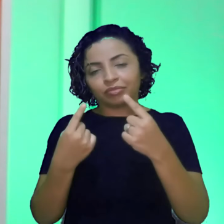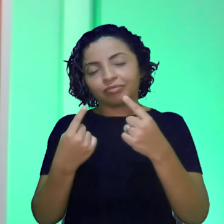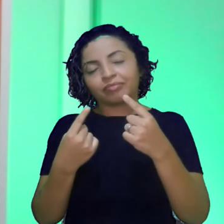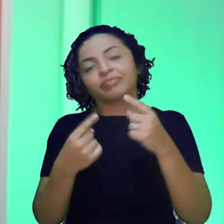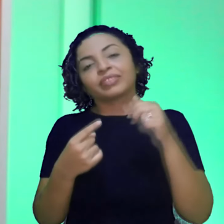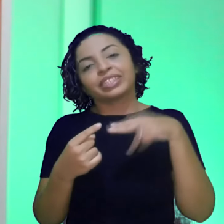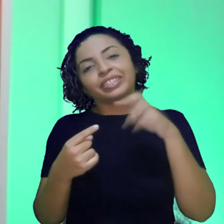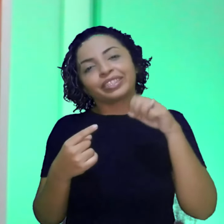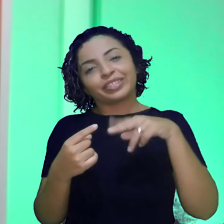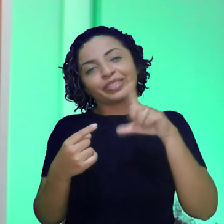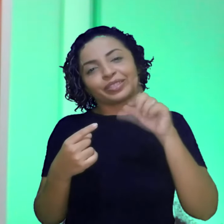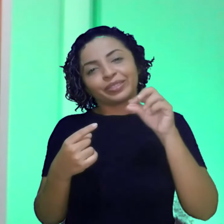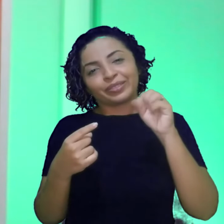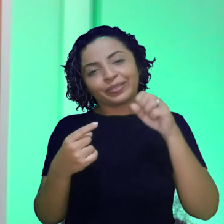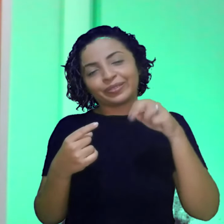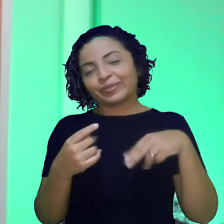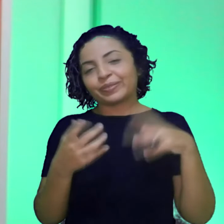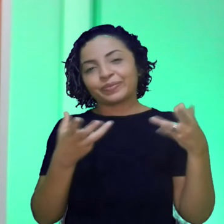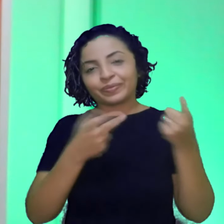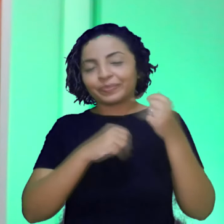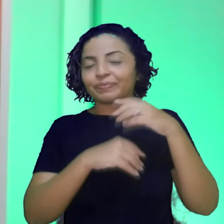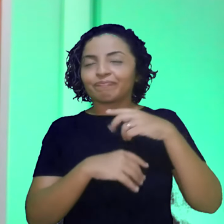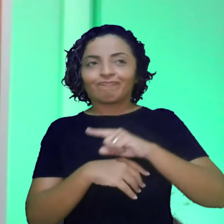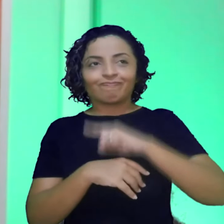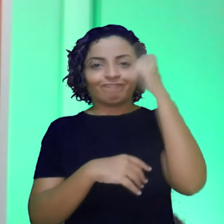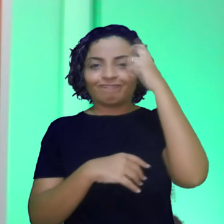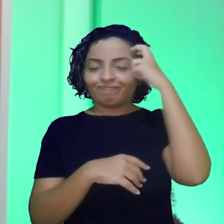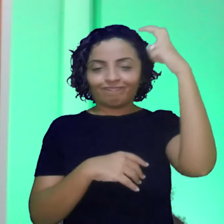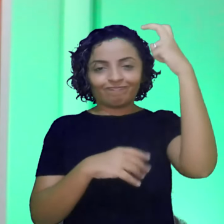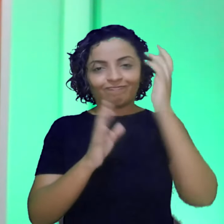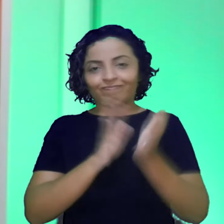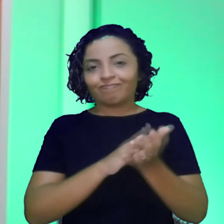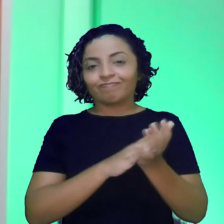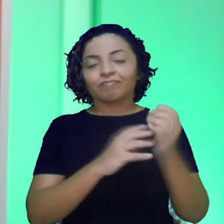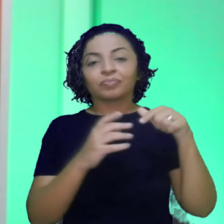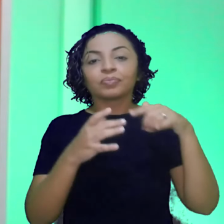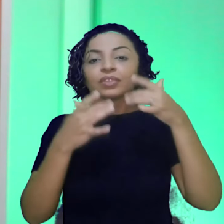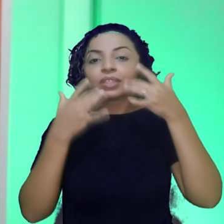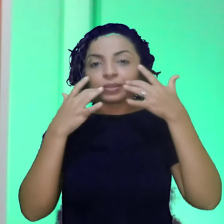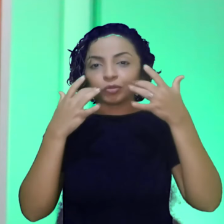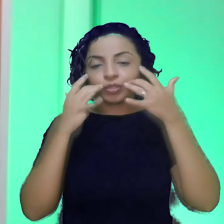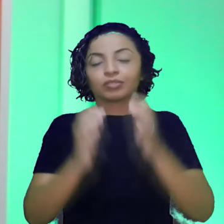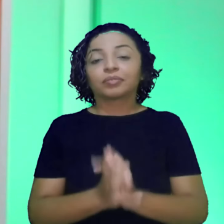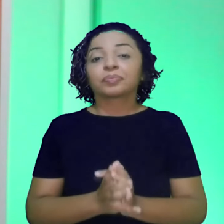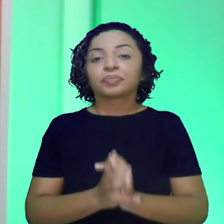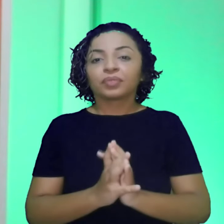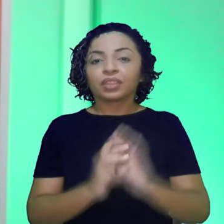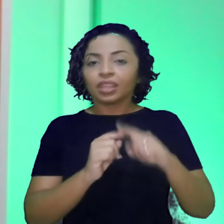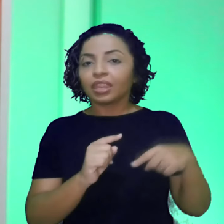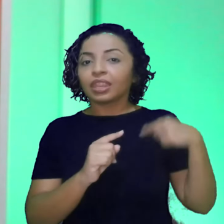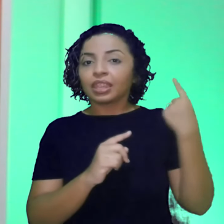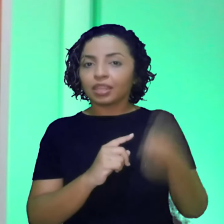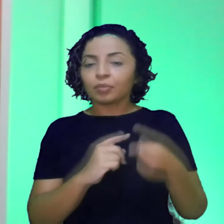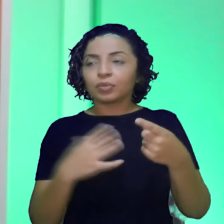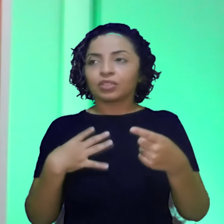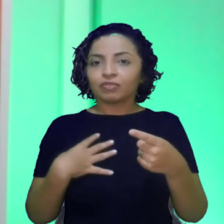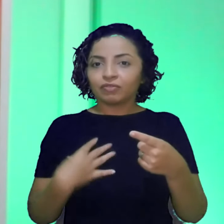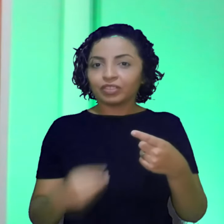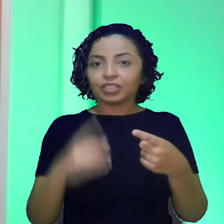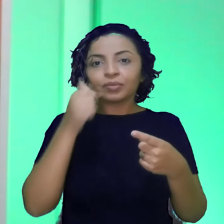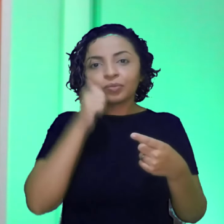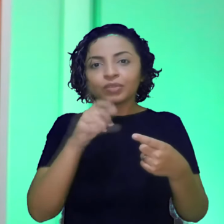o nosso grande teatrólogo. Genial. E aqui, depois da morte do filho,